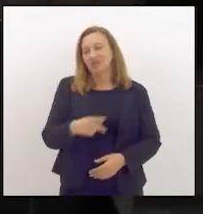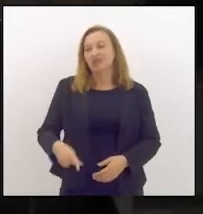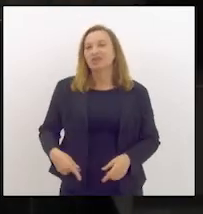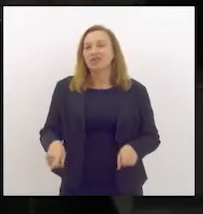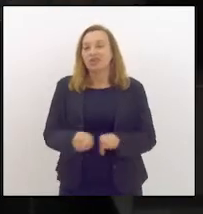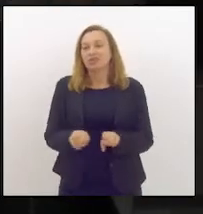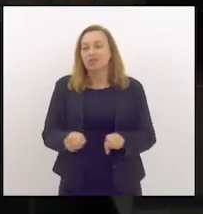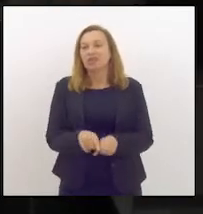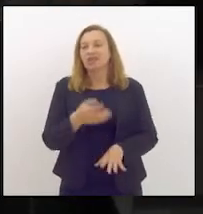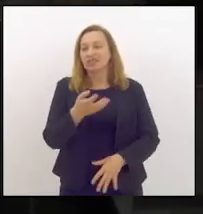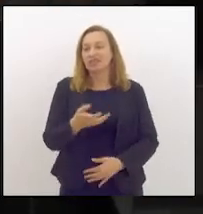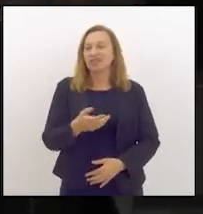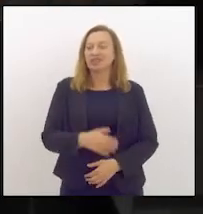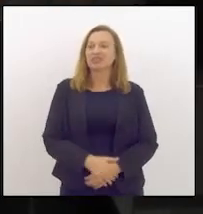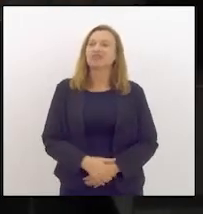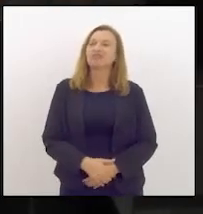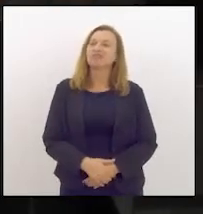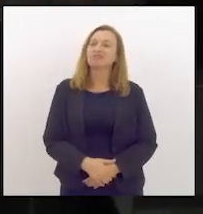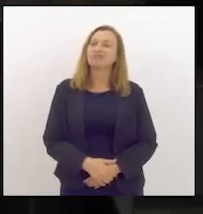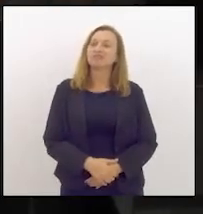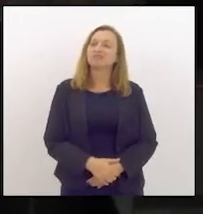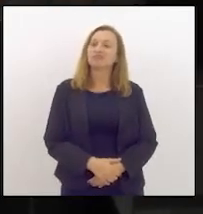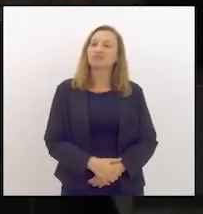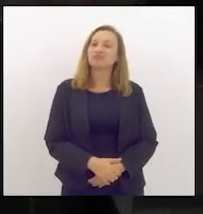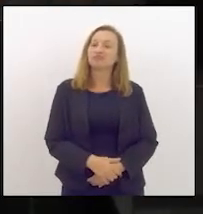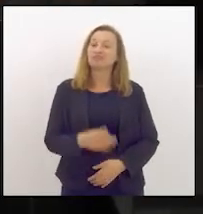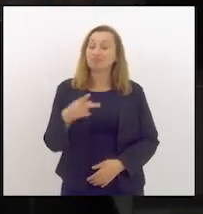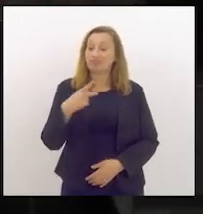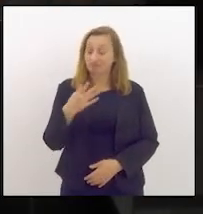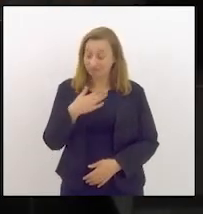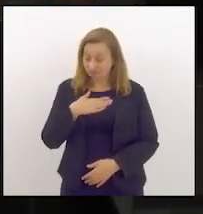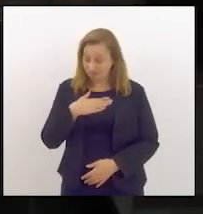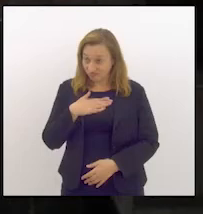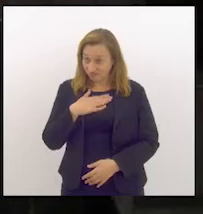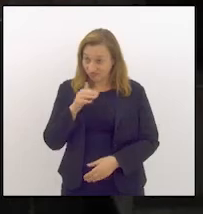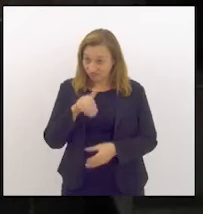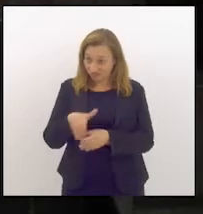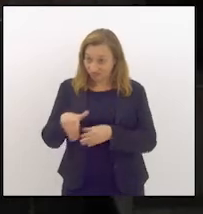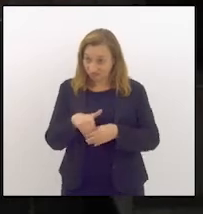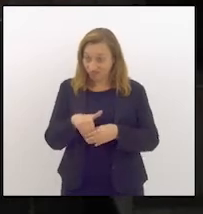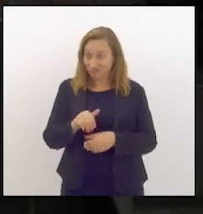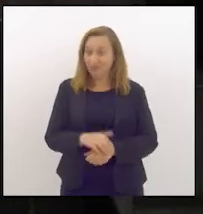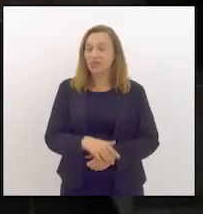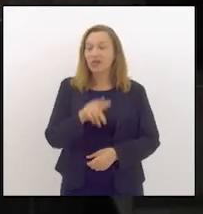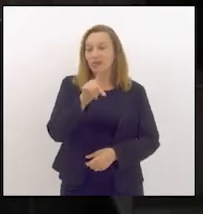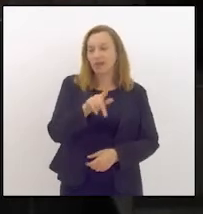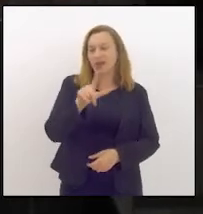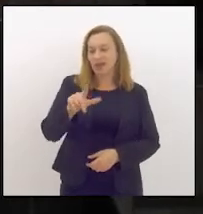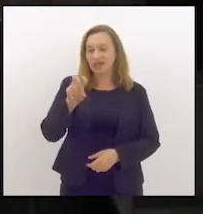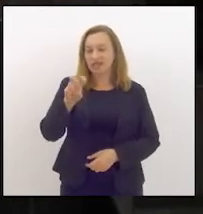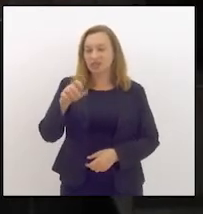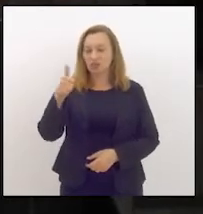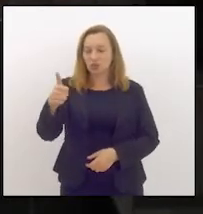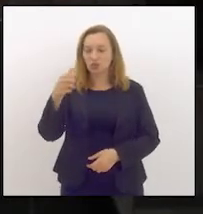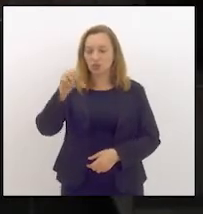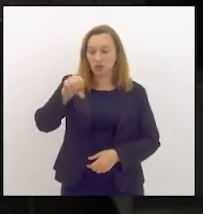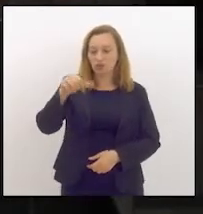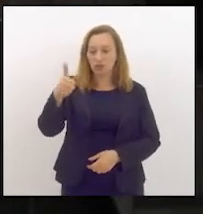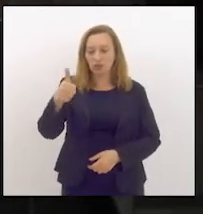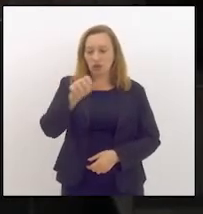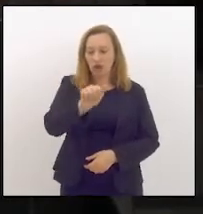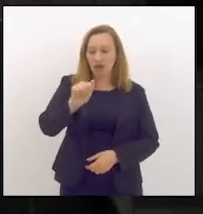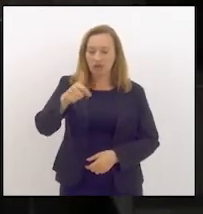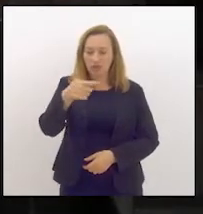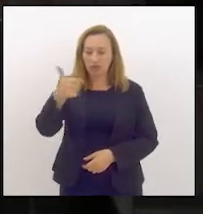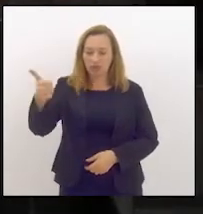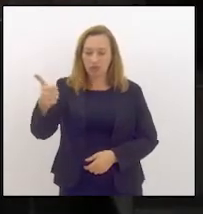também declarar aqui meu voto ao pl519 um a de